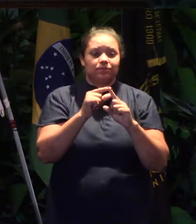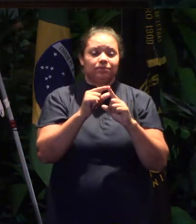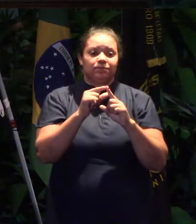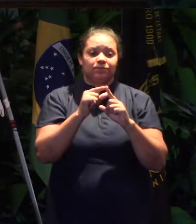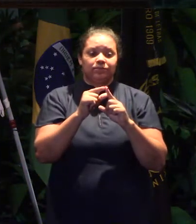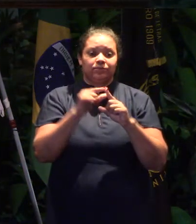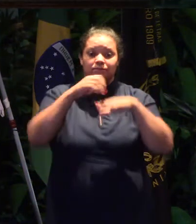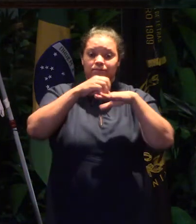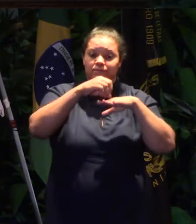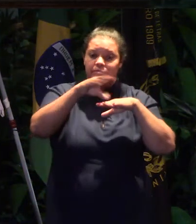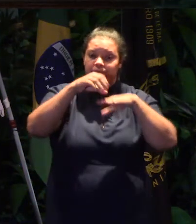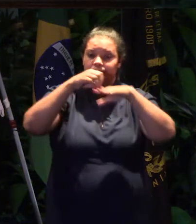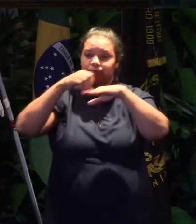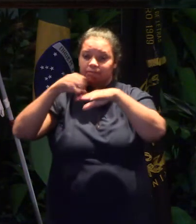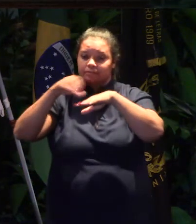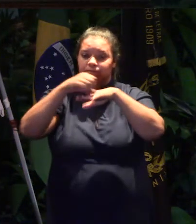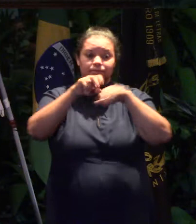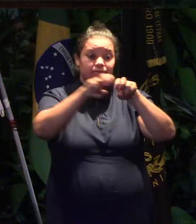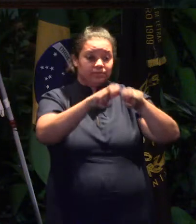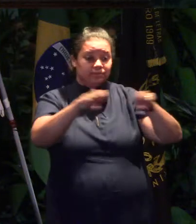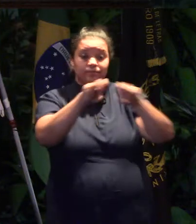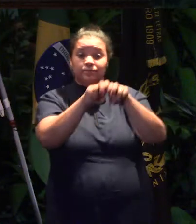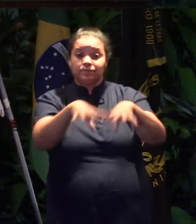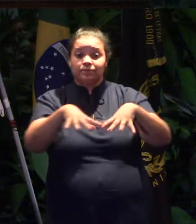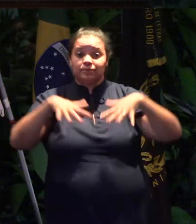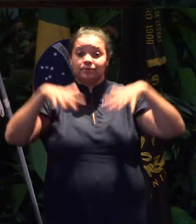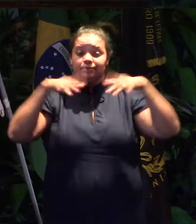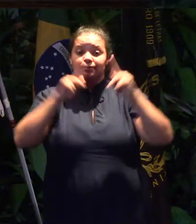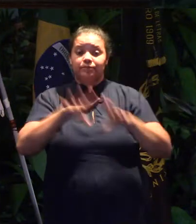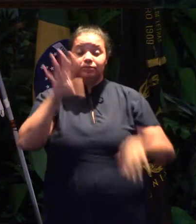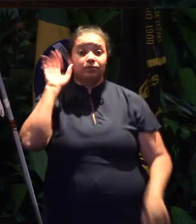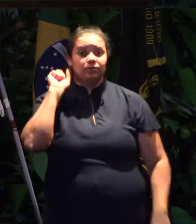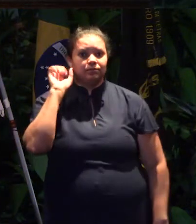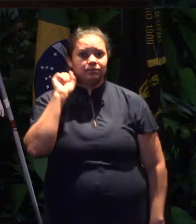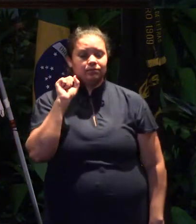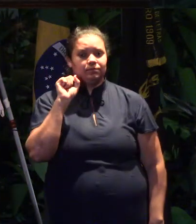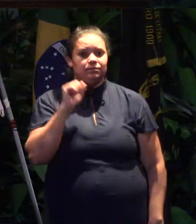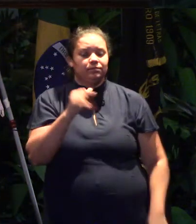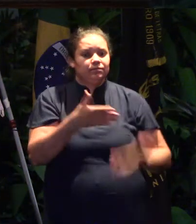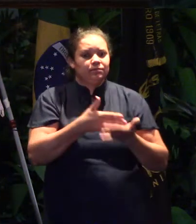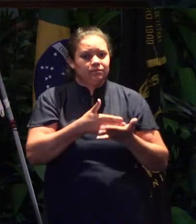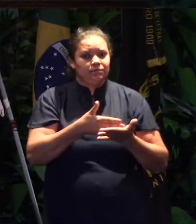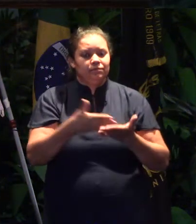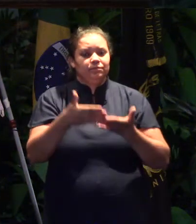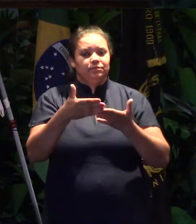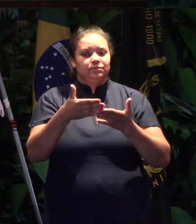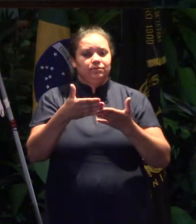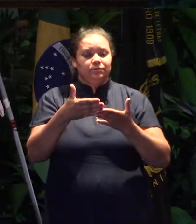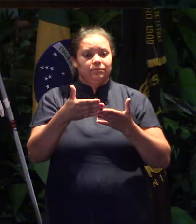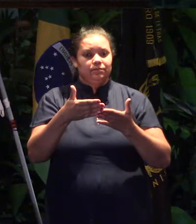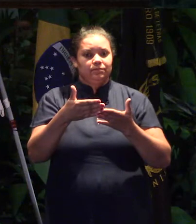escrita para uma assembleia de ouvintes. E, naquele momento, este leitor ele se tornava